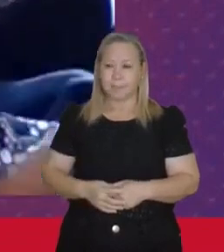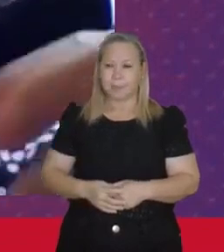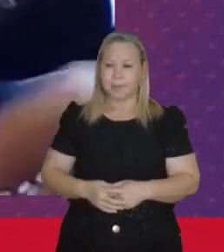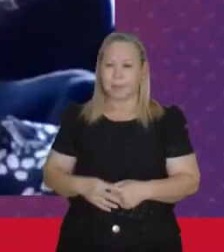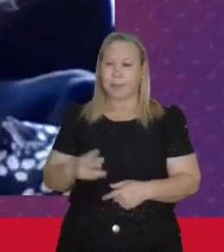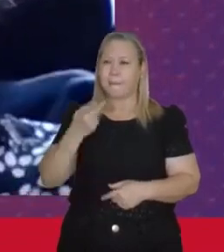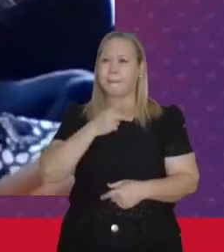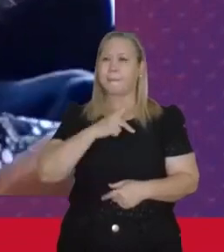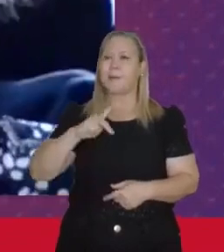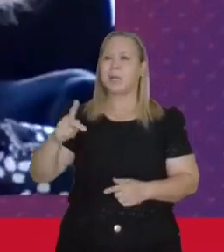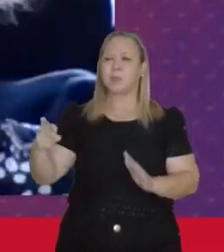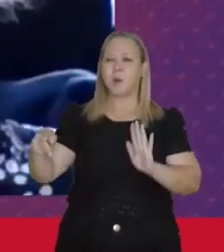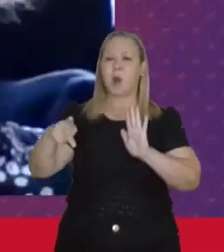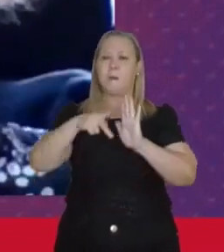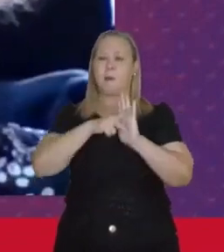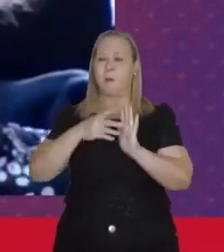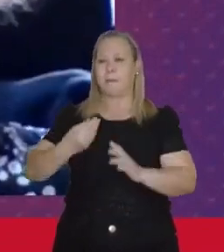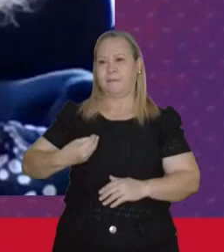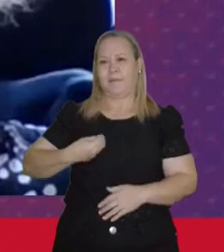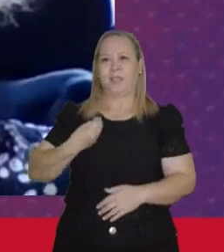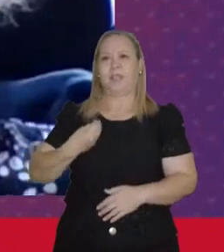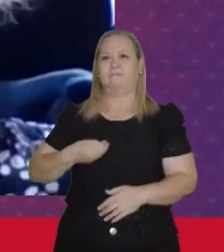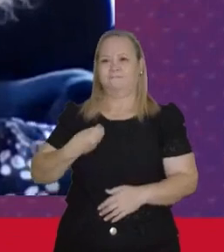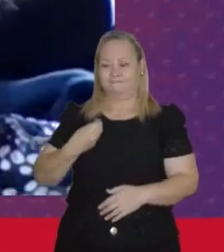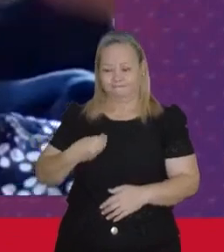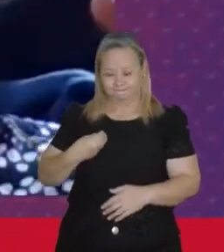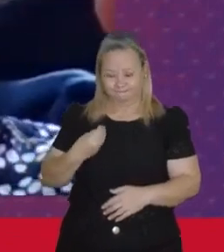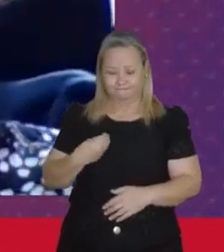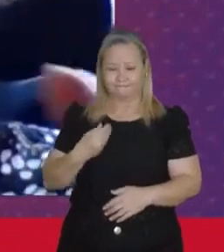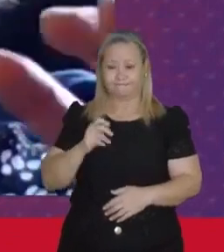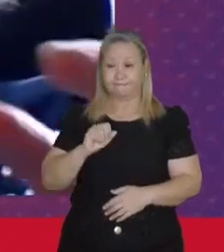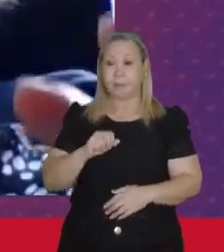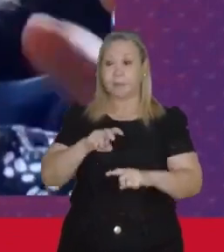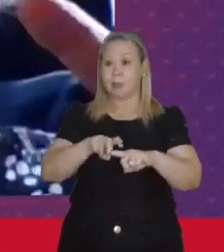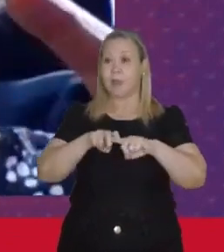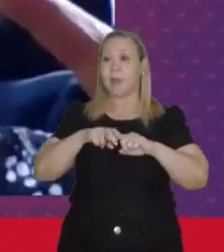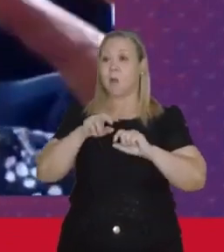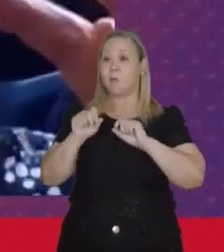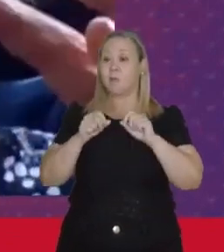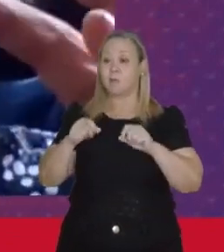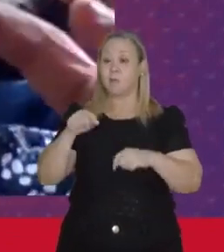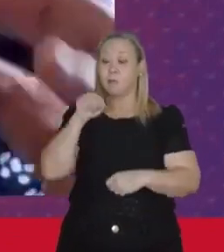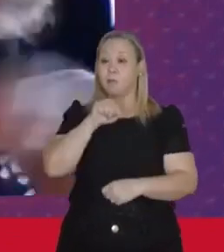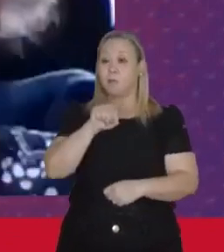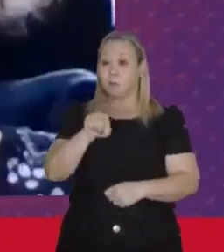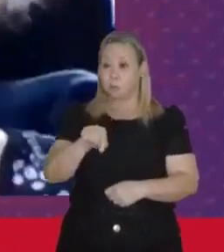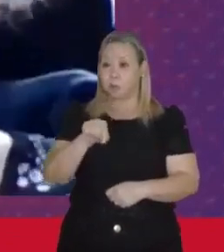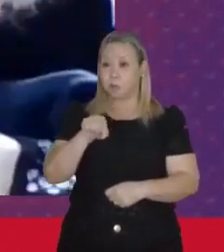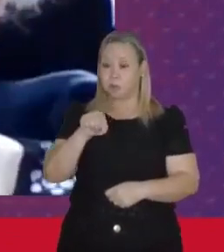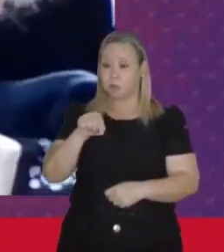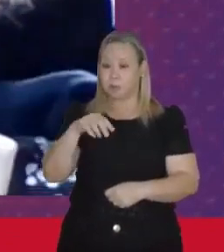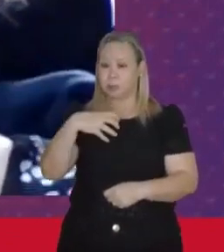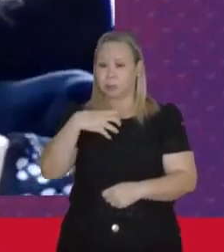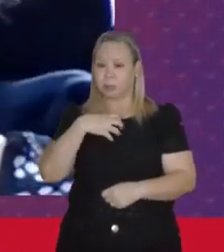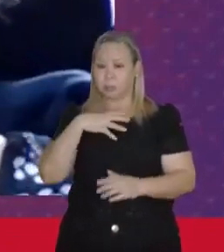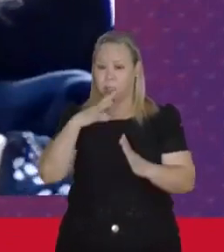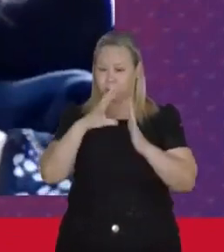pela sua própria vida. É por isso que, neste